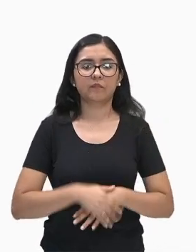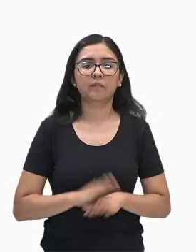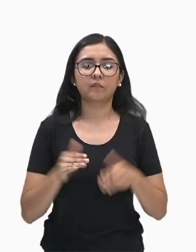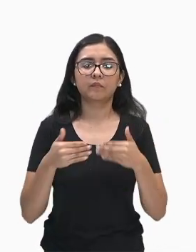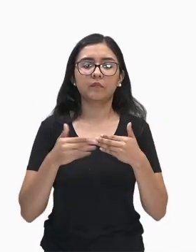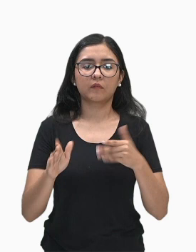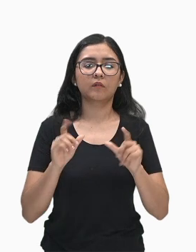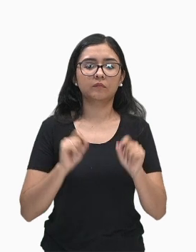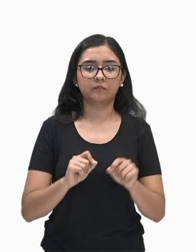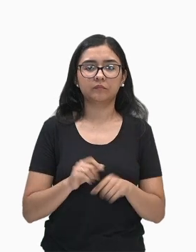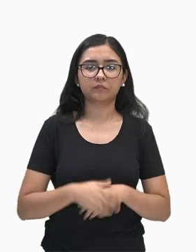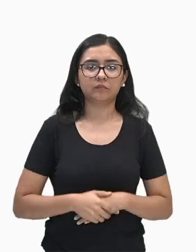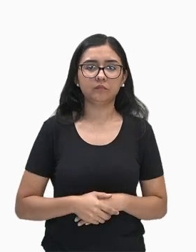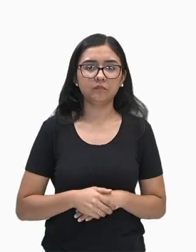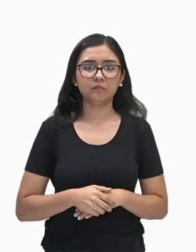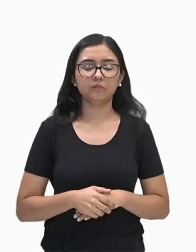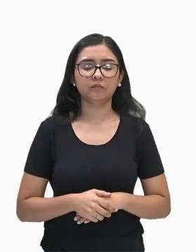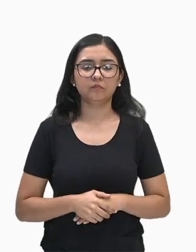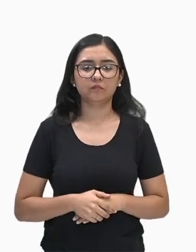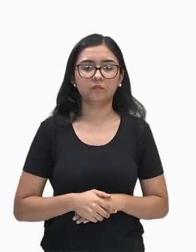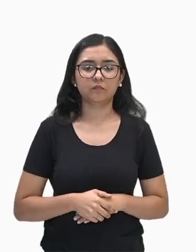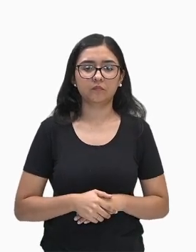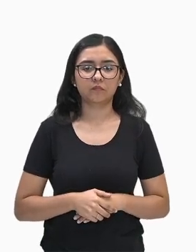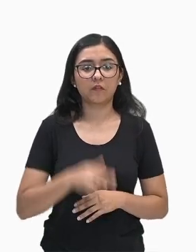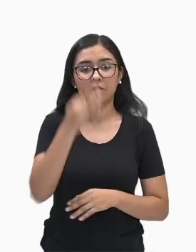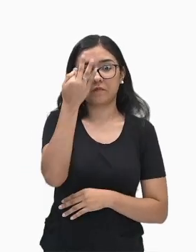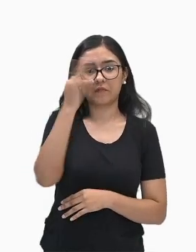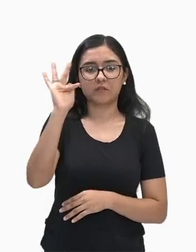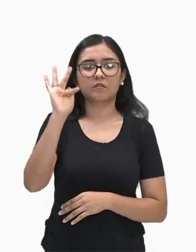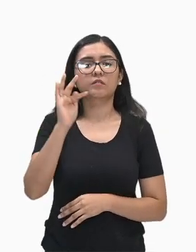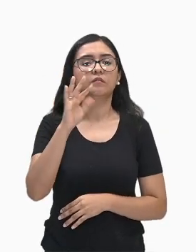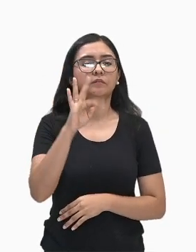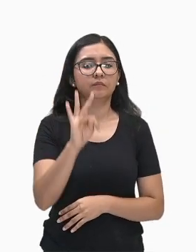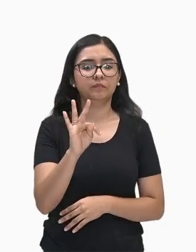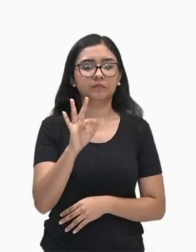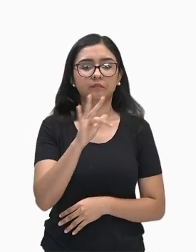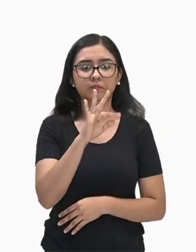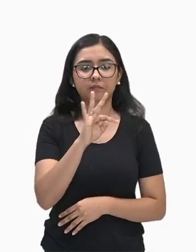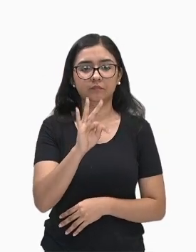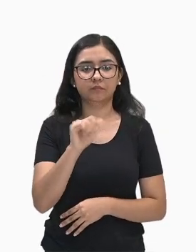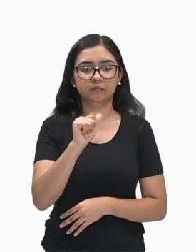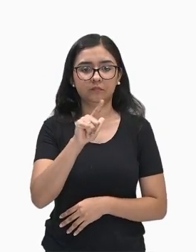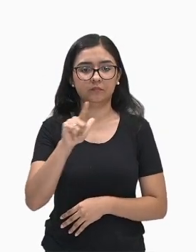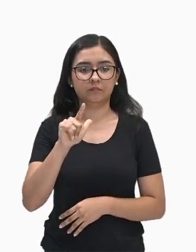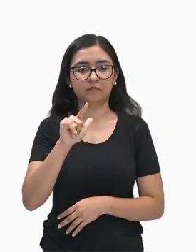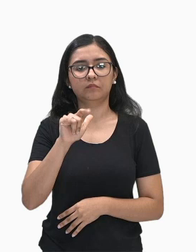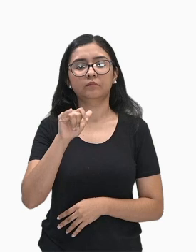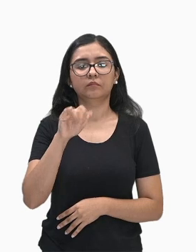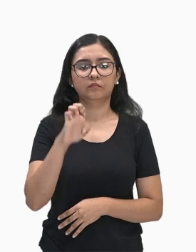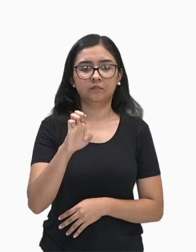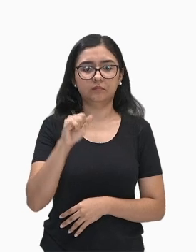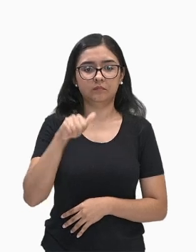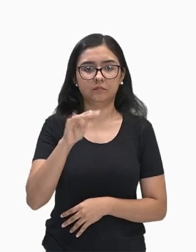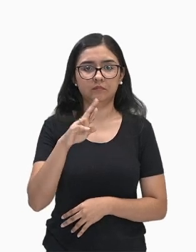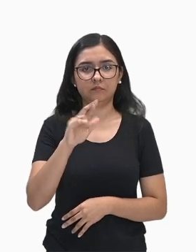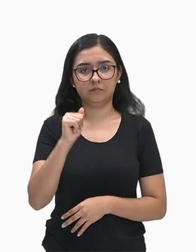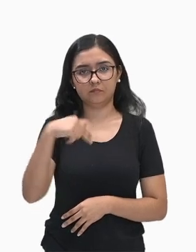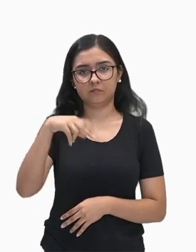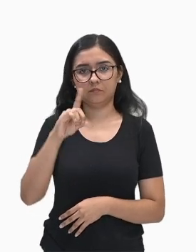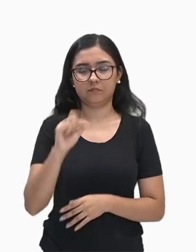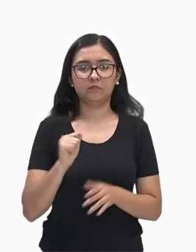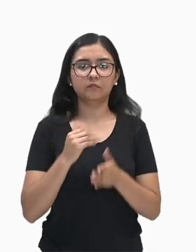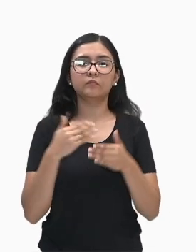ministro francês Talleyrand, que foi que aconteceu aí o acordo, não é